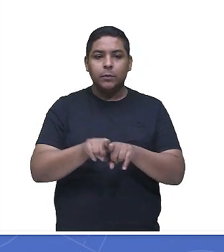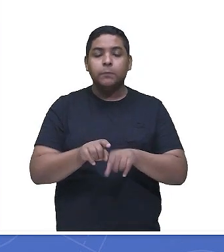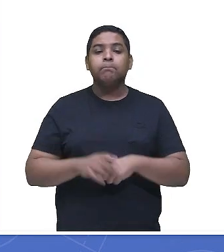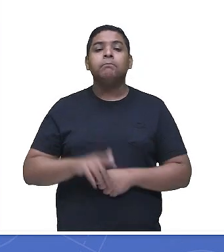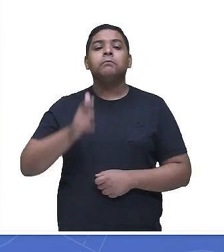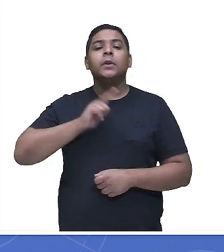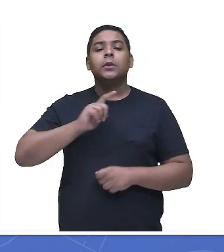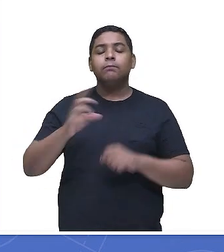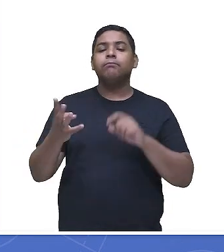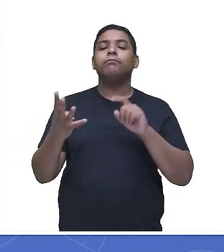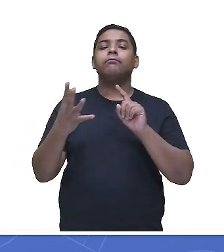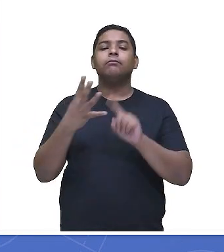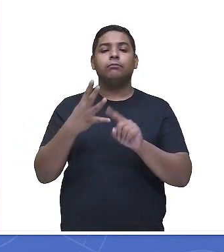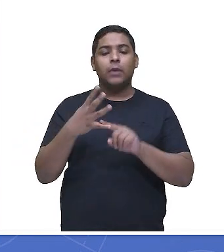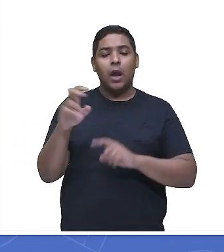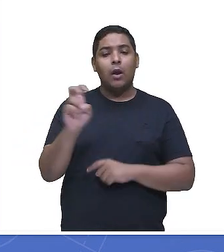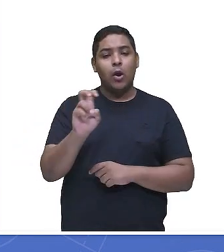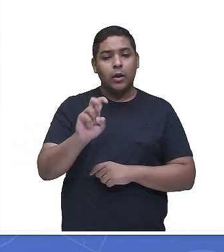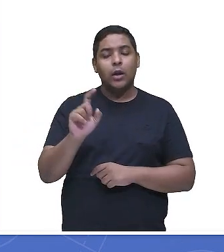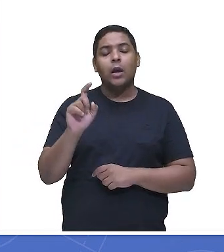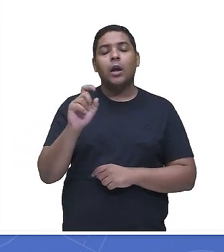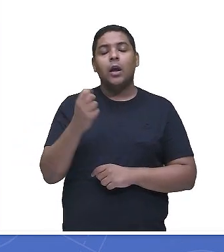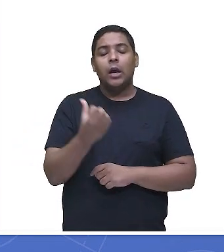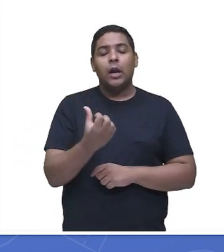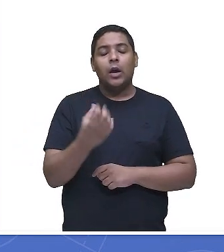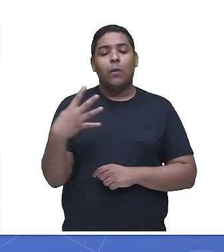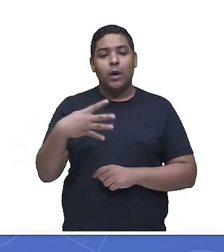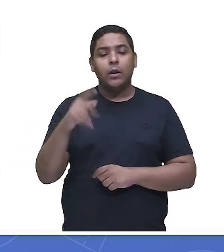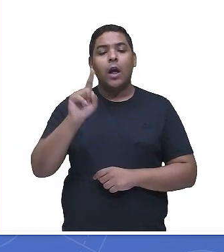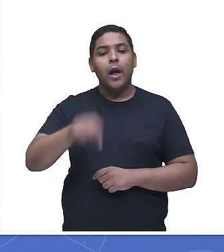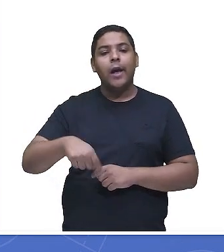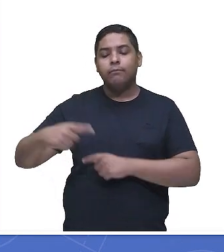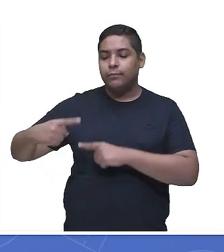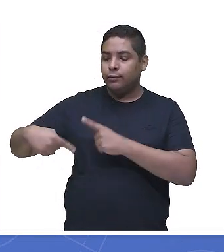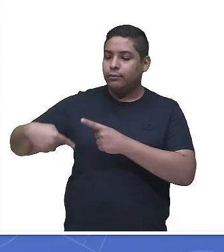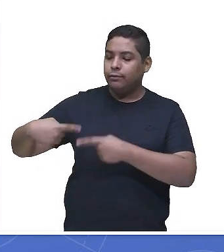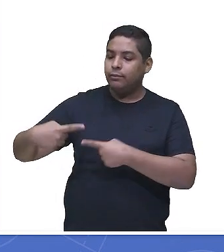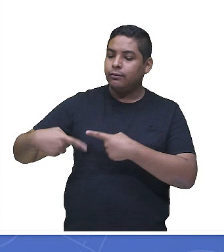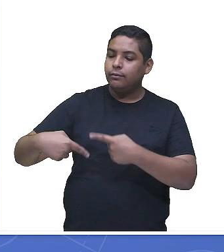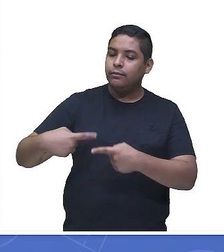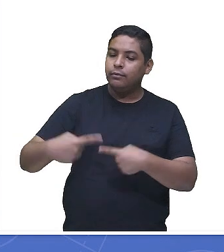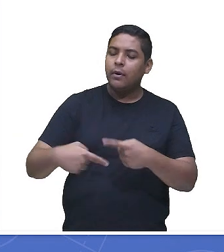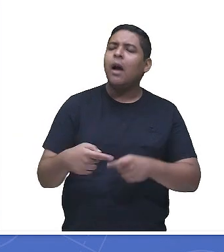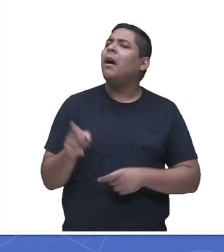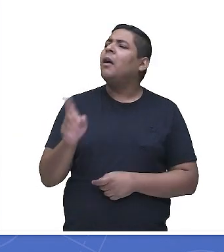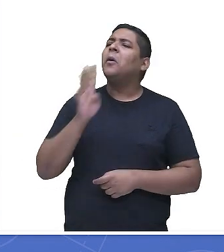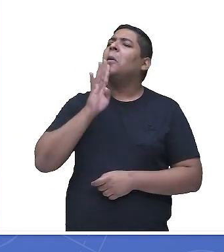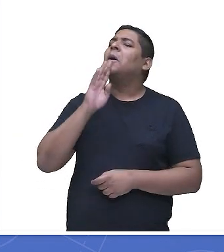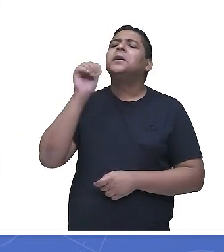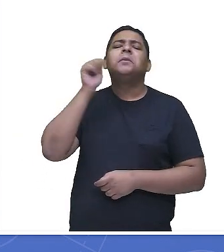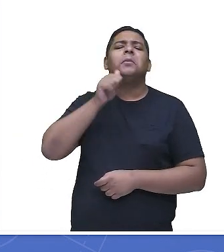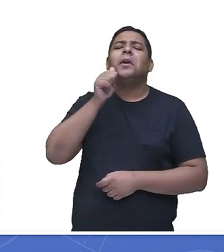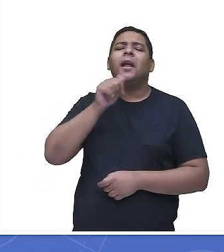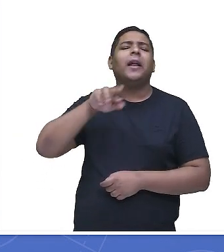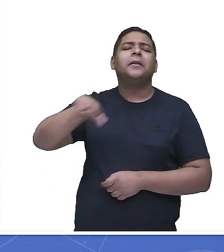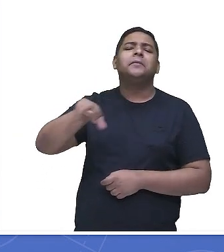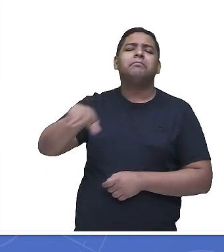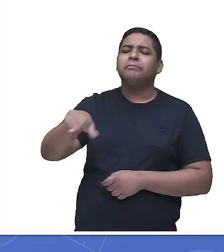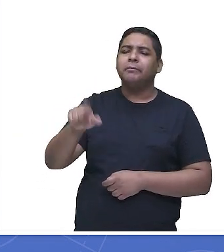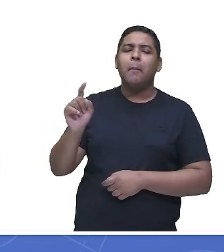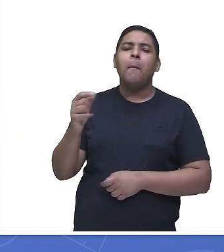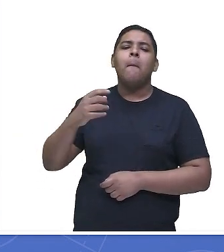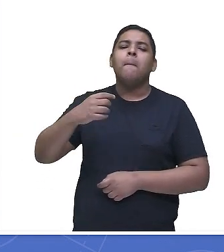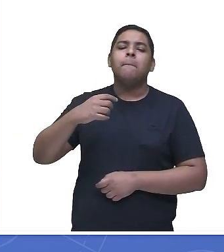beleza? Todos os vivos, seres vivos se reproduzem. Aí, professora, mas eu conheço uma mulher que não pode ter filhos. Gente, está falando no geral.